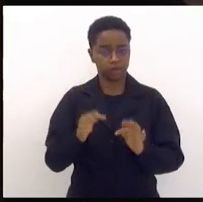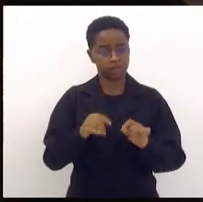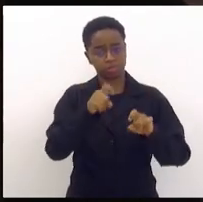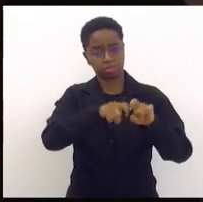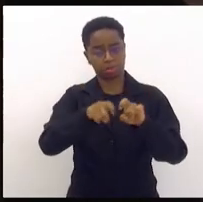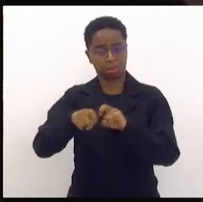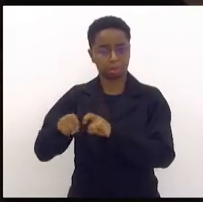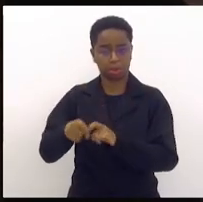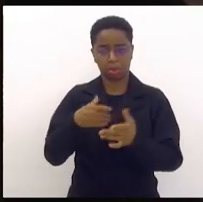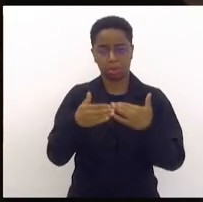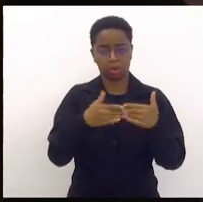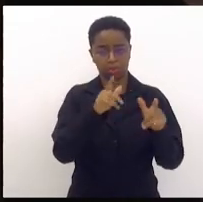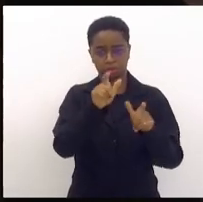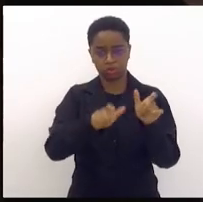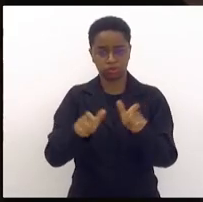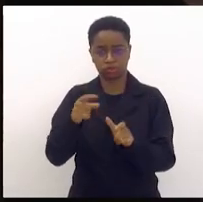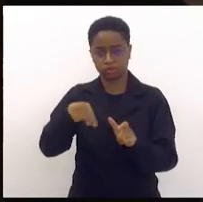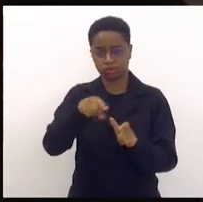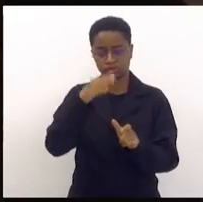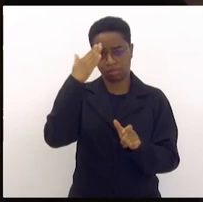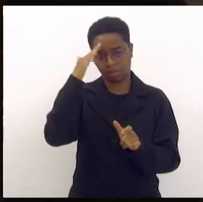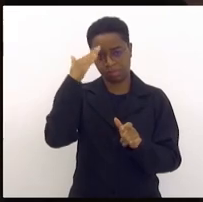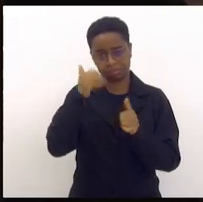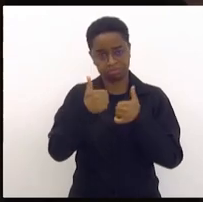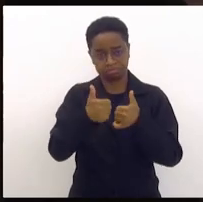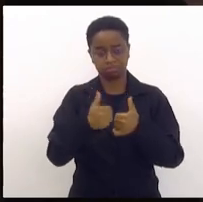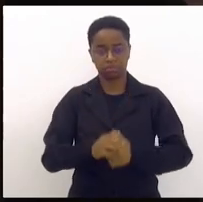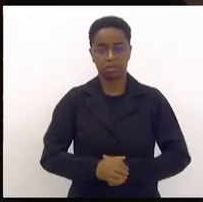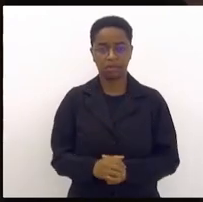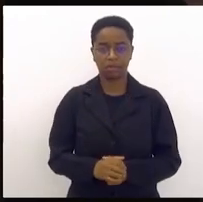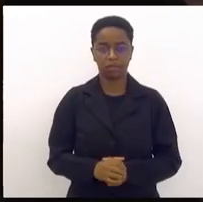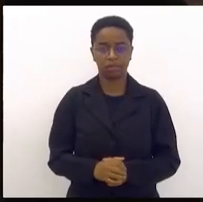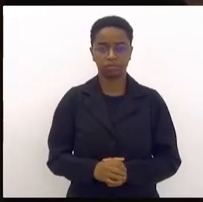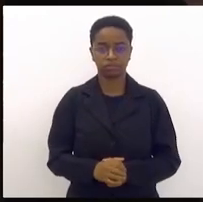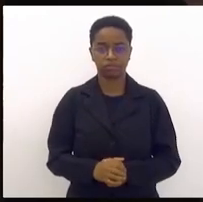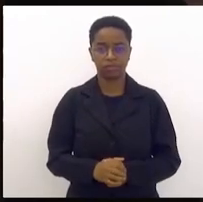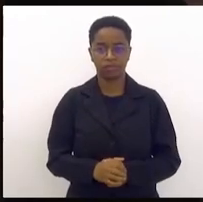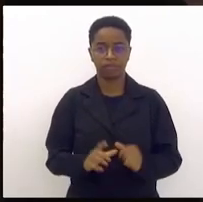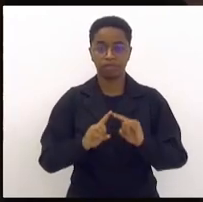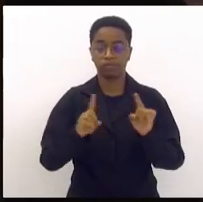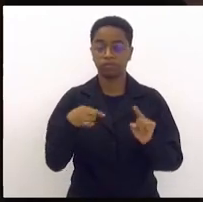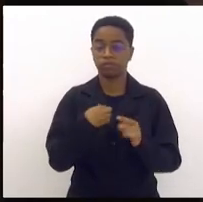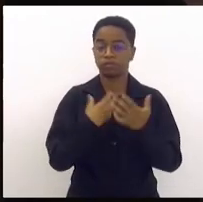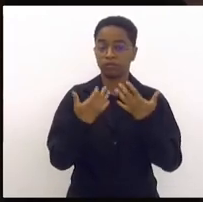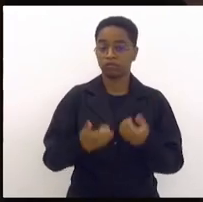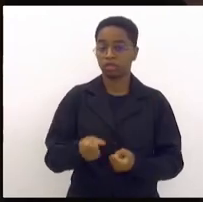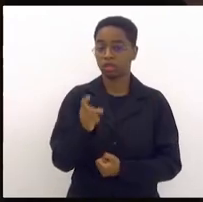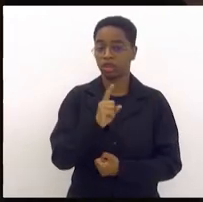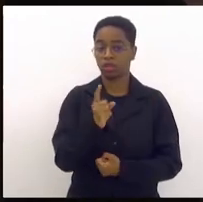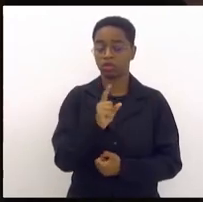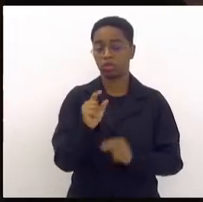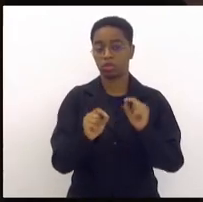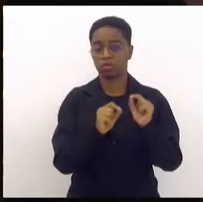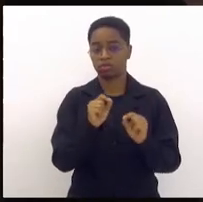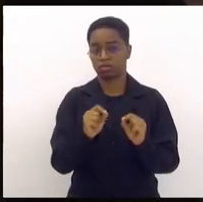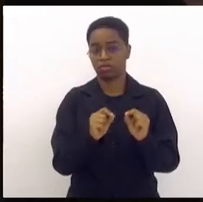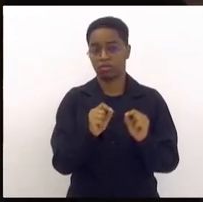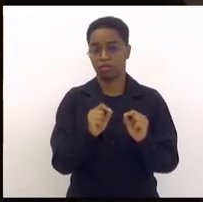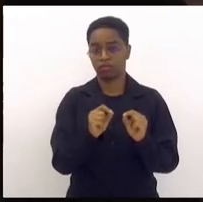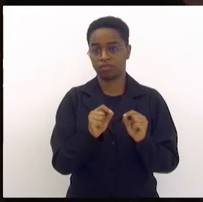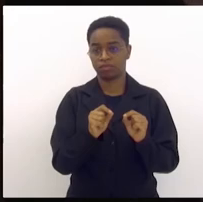quem o senhor bem entender. O que nós não admitimos de forma alguma é